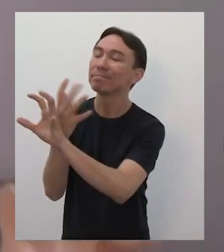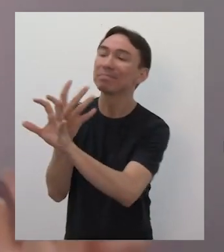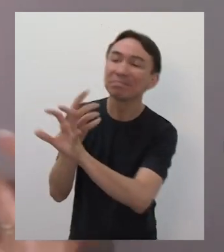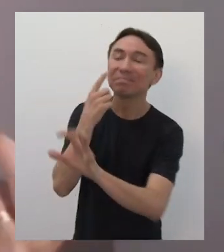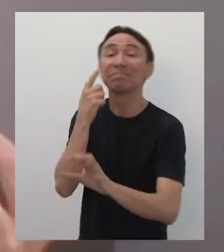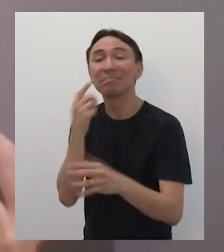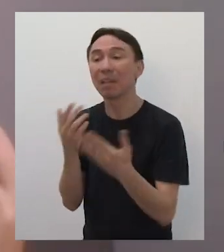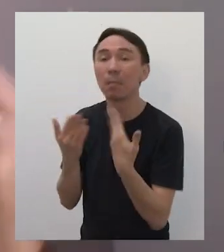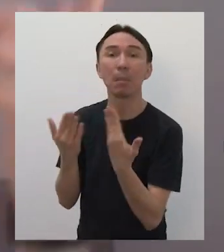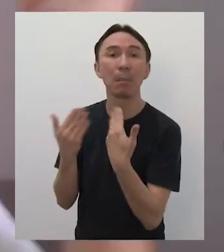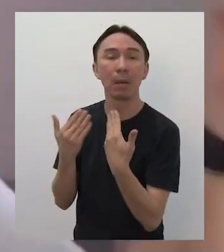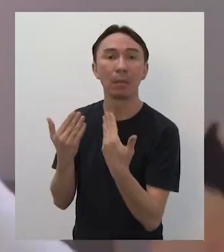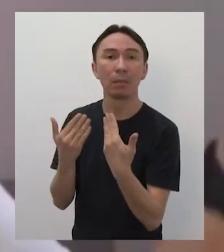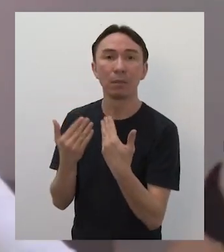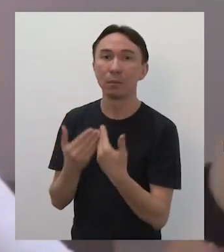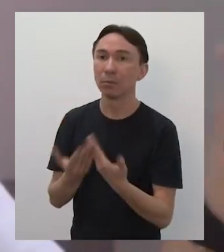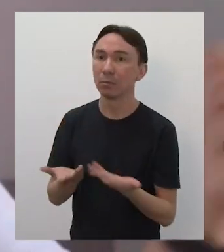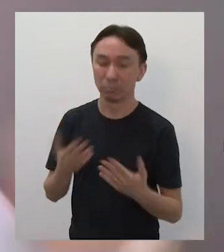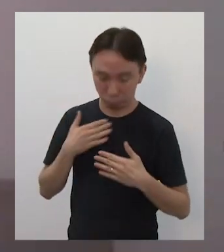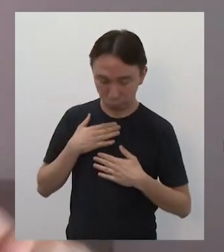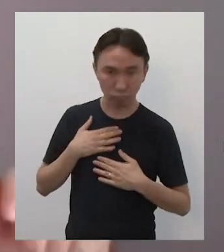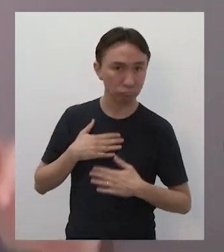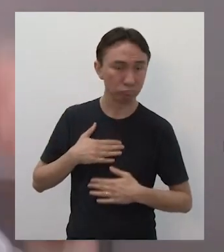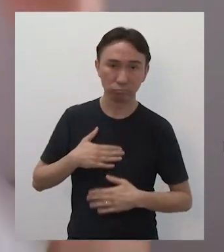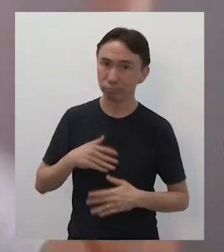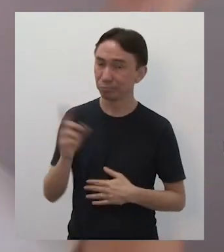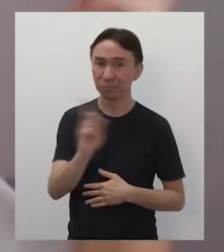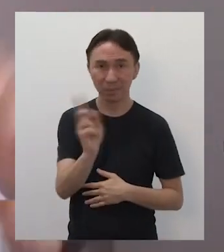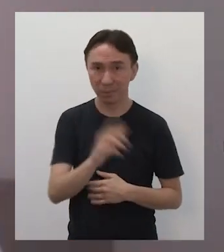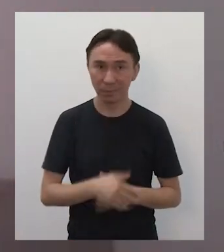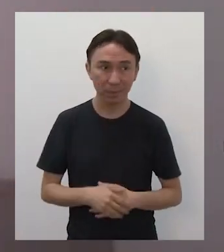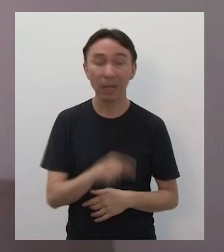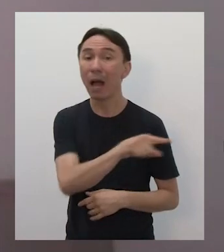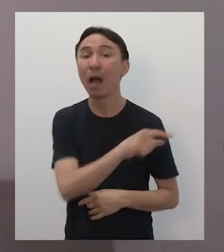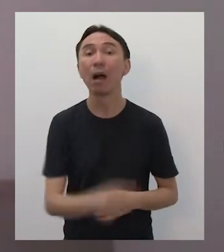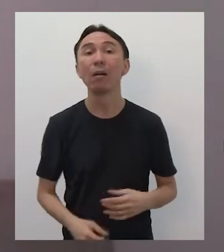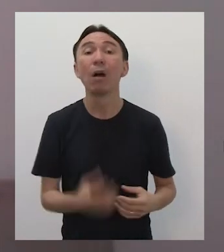também, porque meu cachorro late, o vizinho grita,